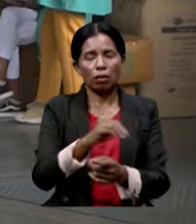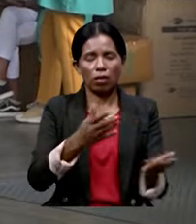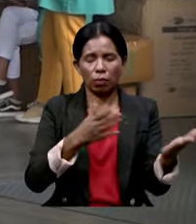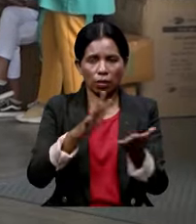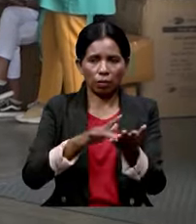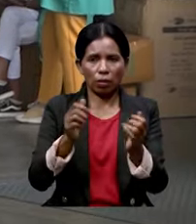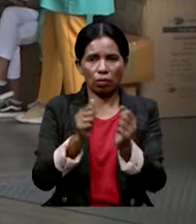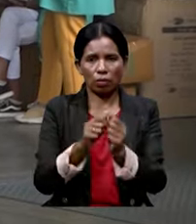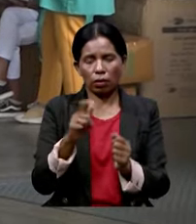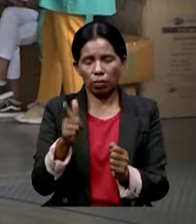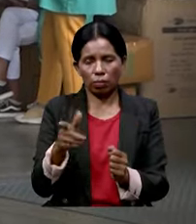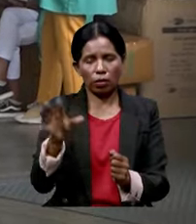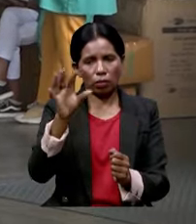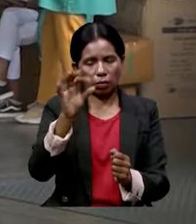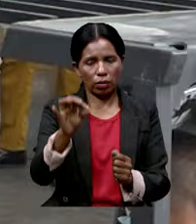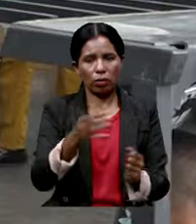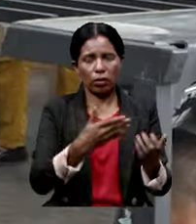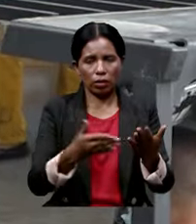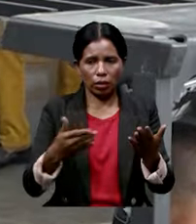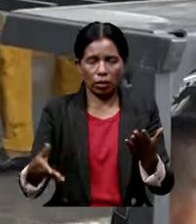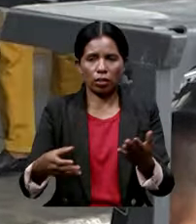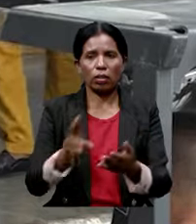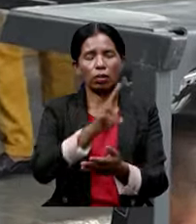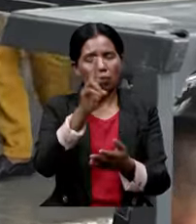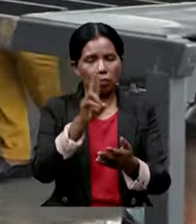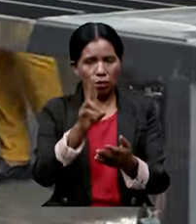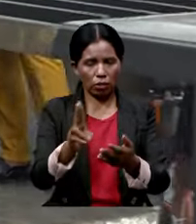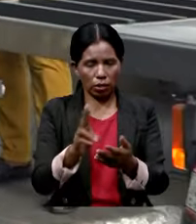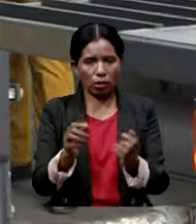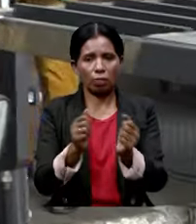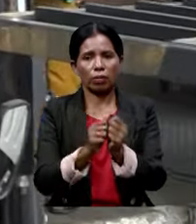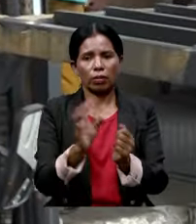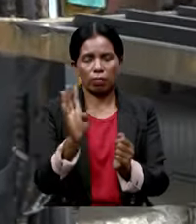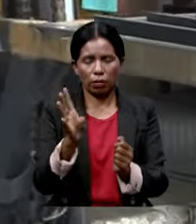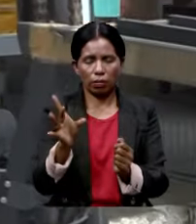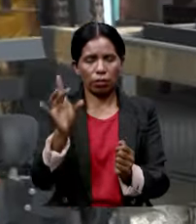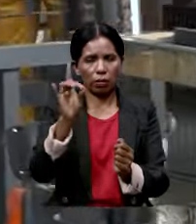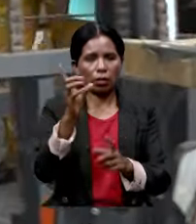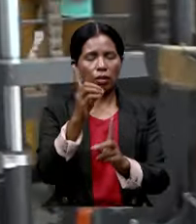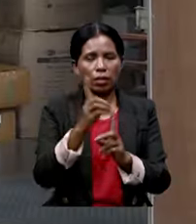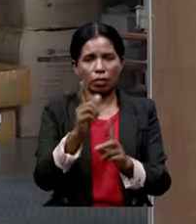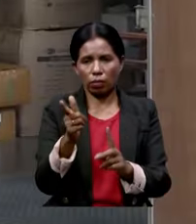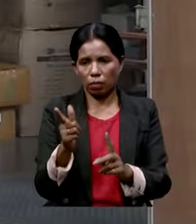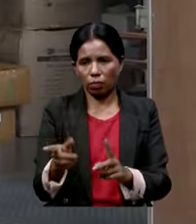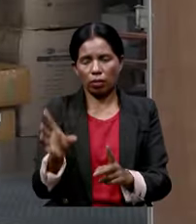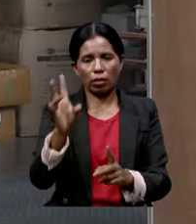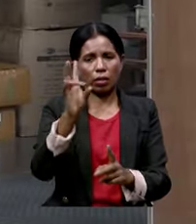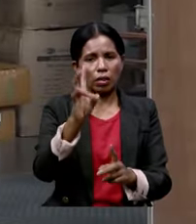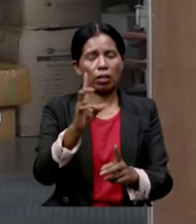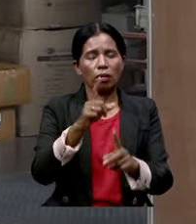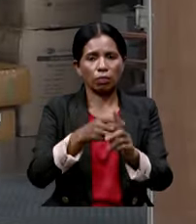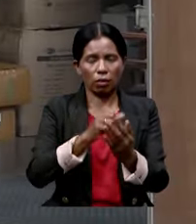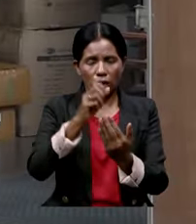item ranulo resinsia no produto consumáveis item hatnulo resinen no ihe loron ranulo resinen fulan abril